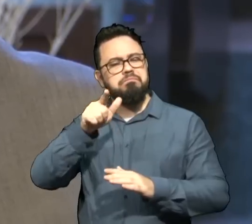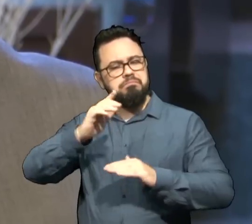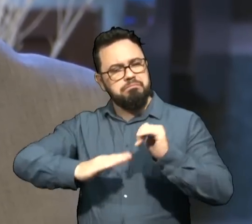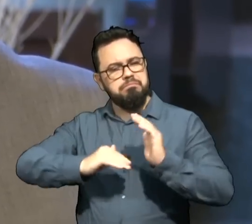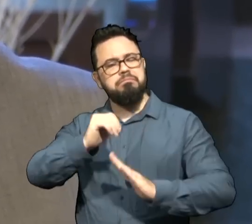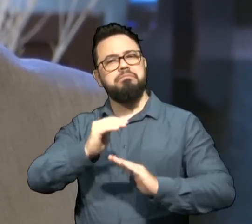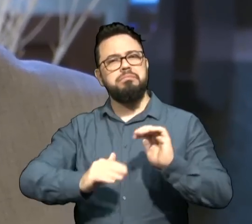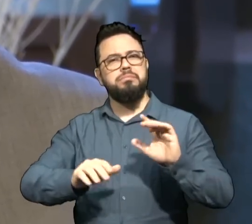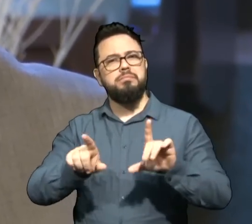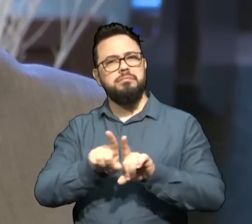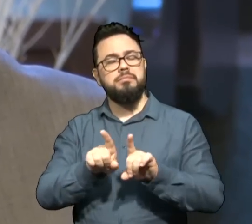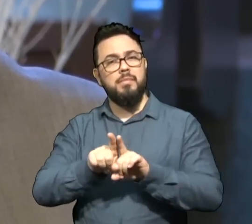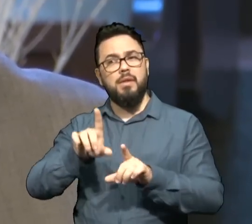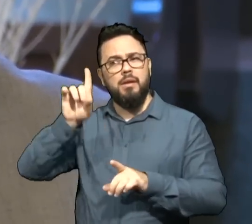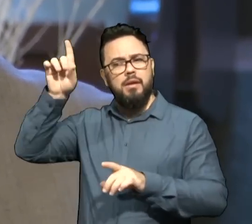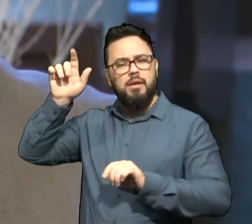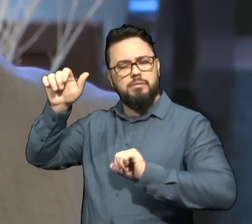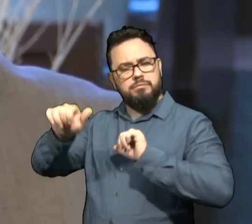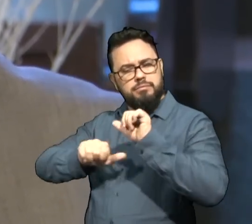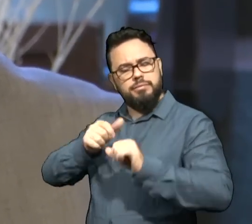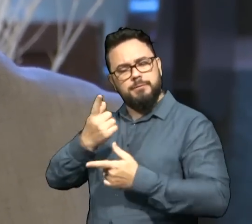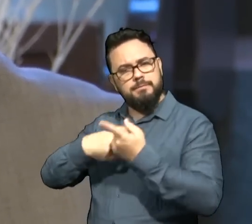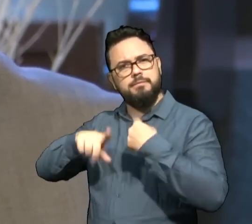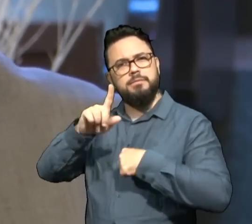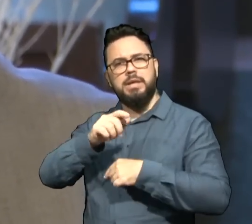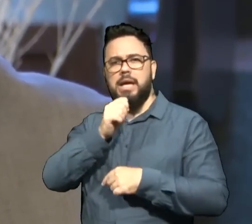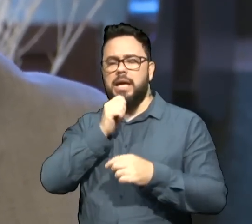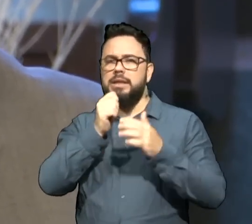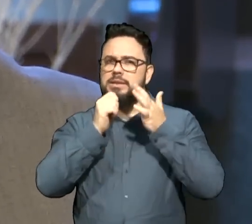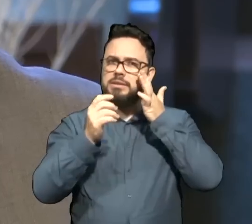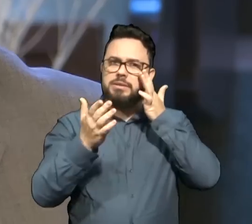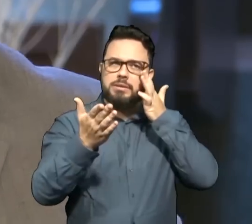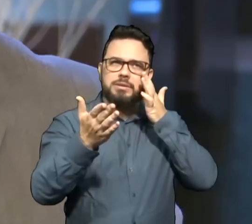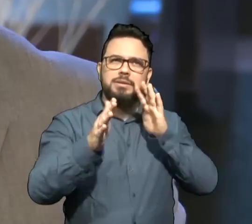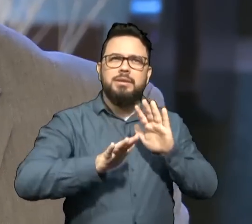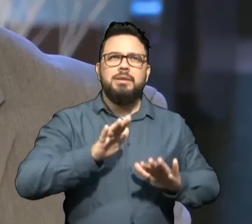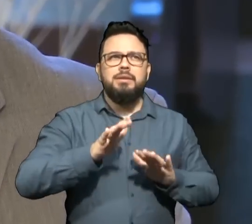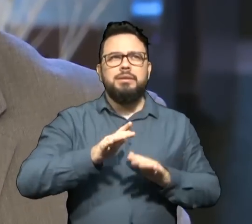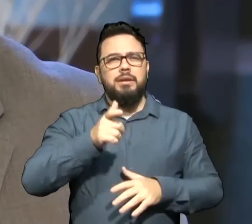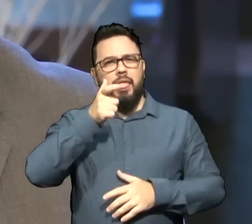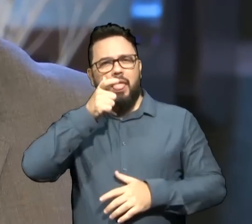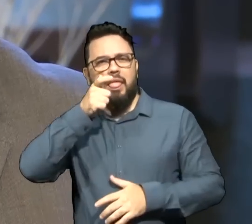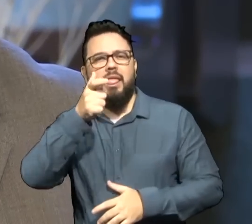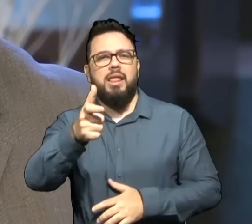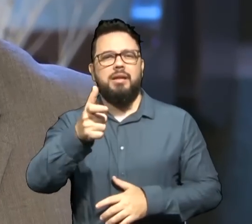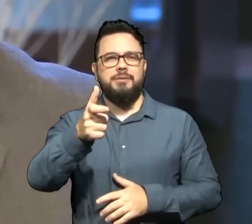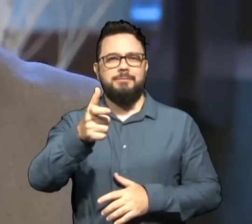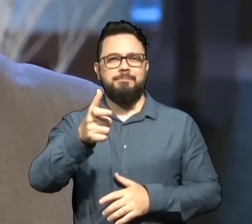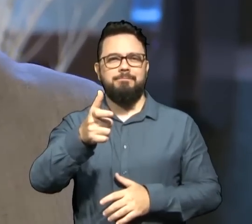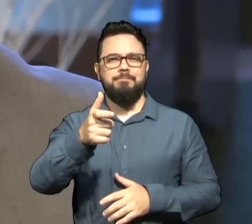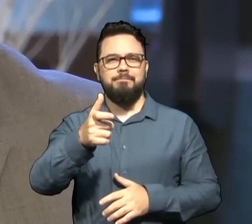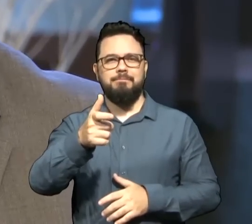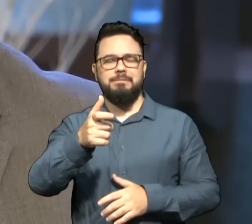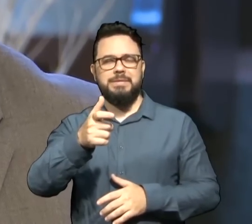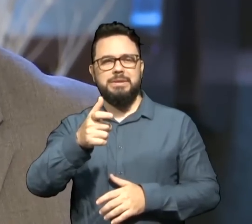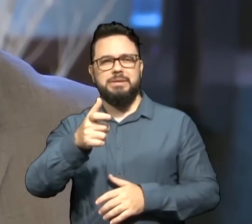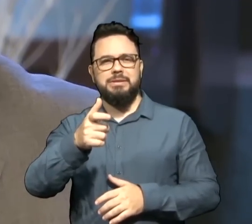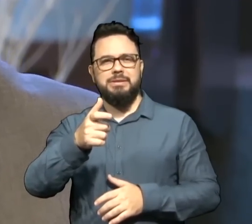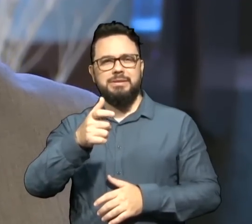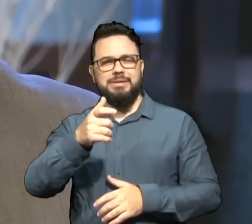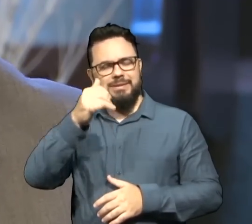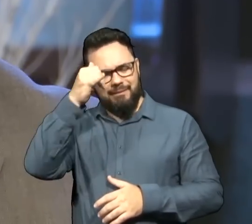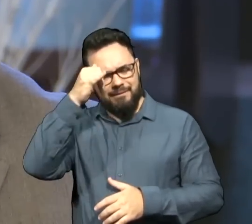para que Deus possa transformar você mesmo que você for uma pessoa ambiciosa lutando com o seu caráter